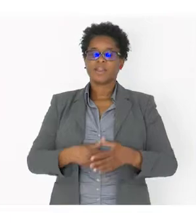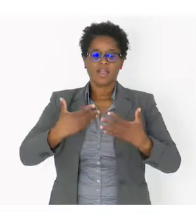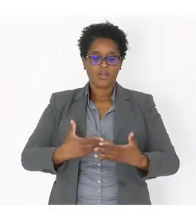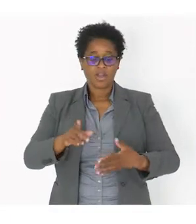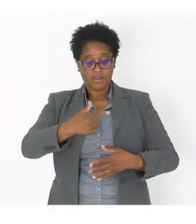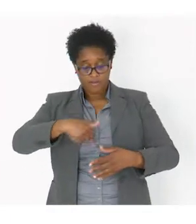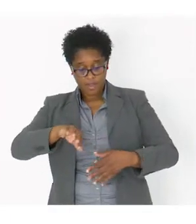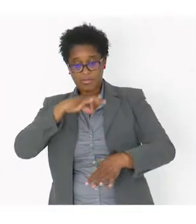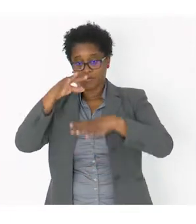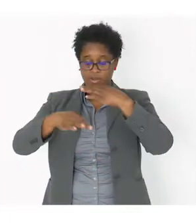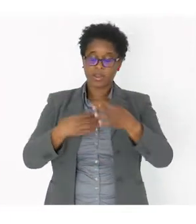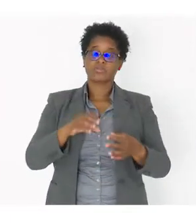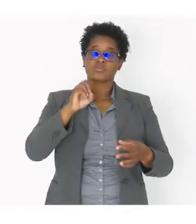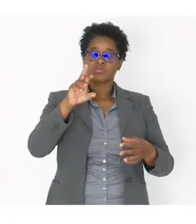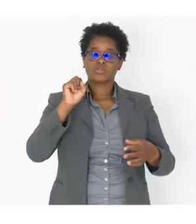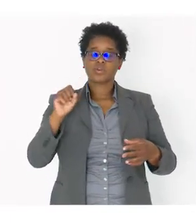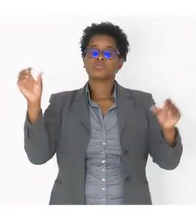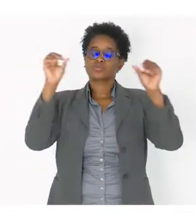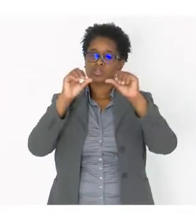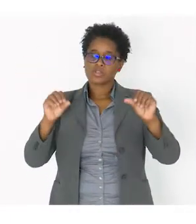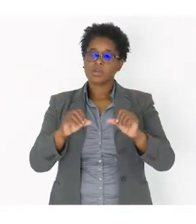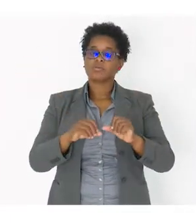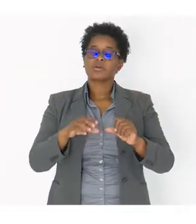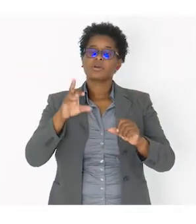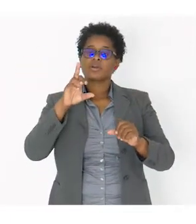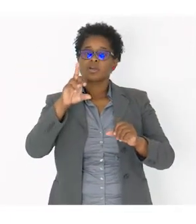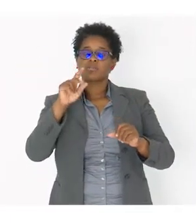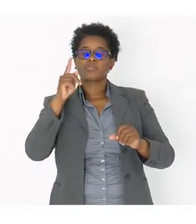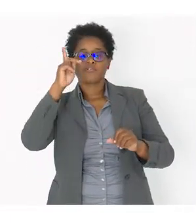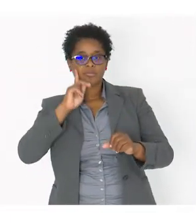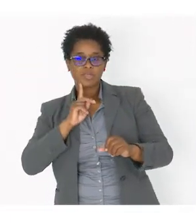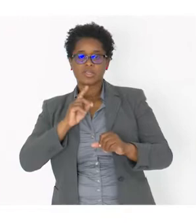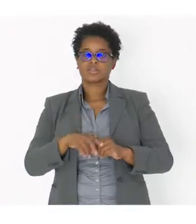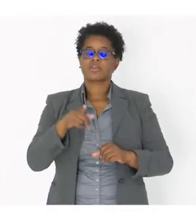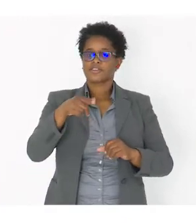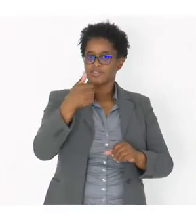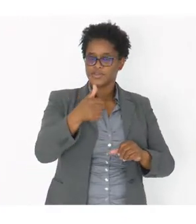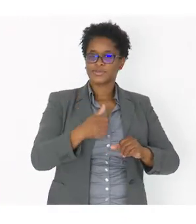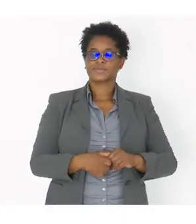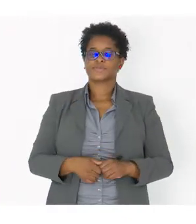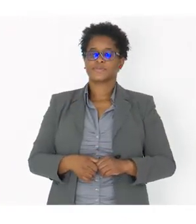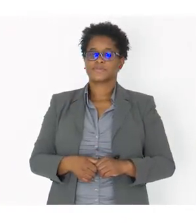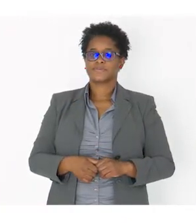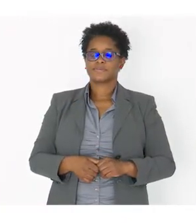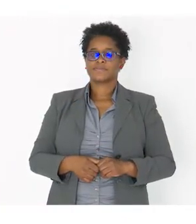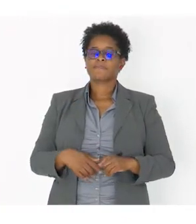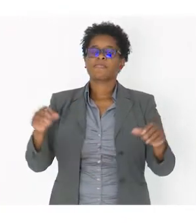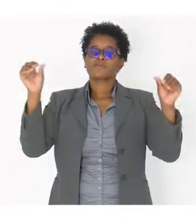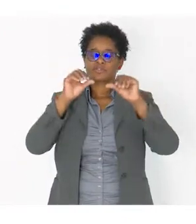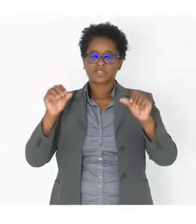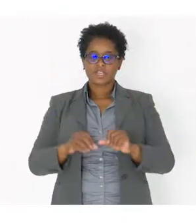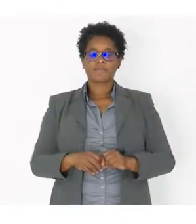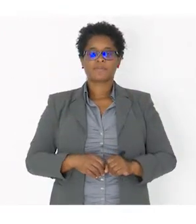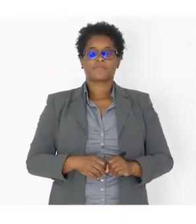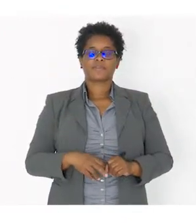Agora vamos falar dos órgãos do sistema reprodutor feminino. Isso mesmo. O